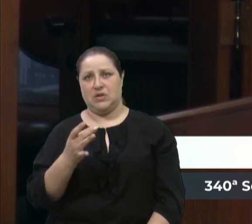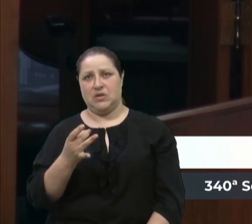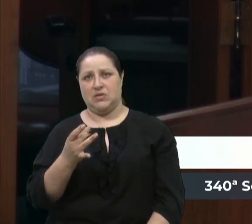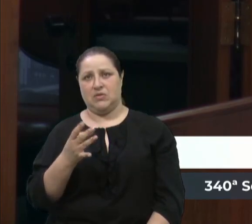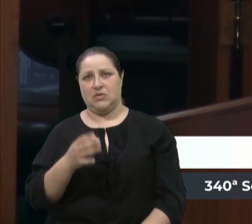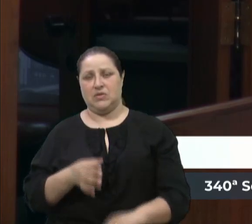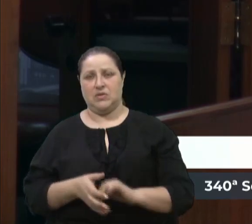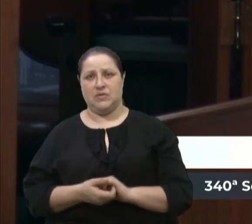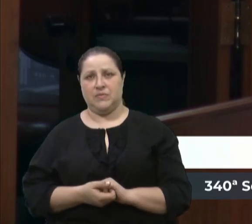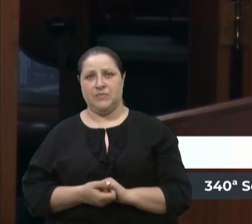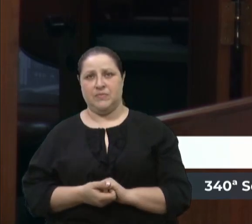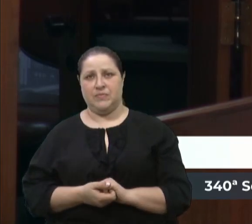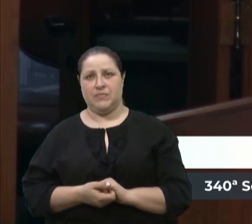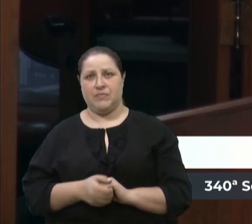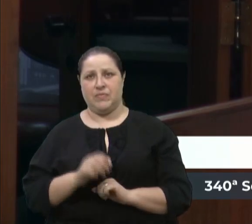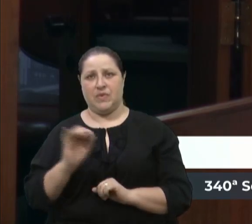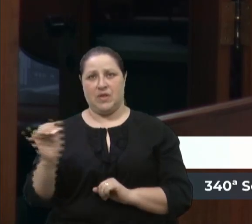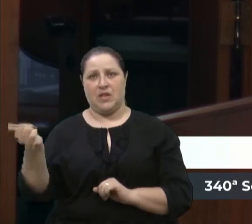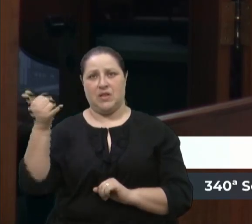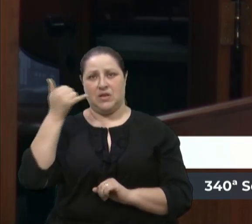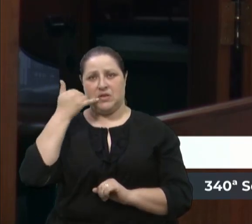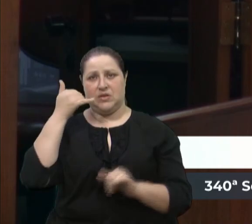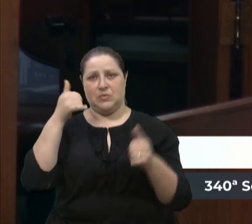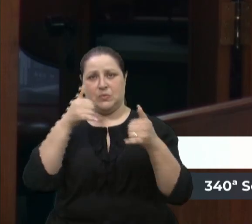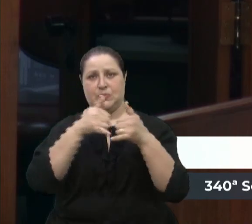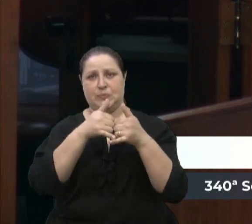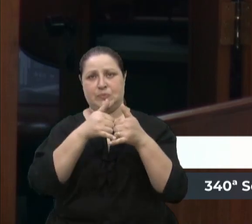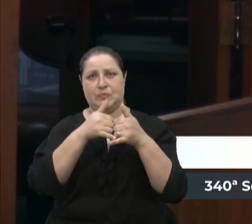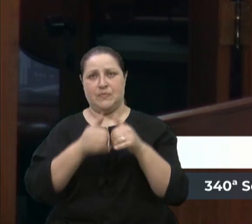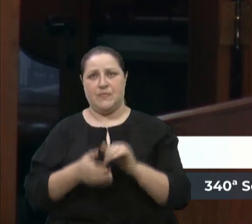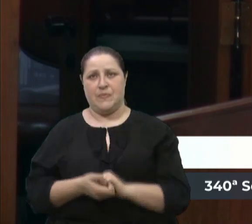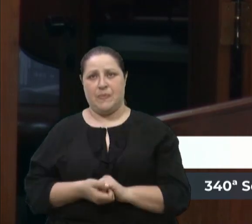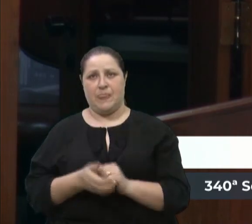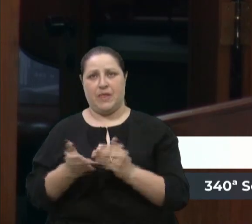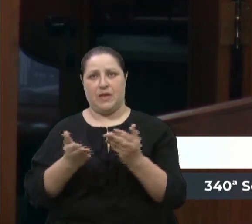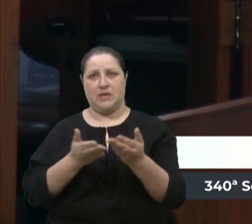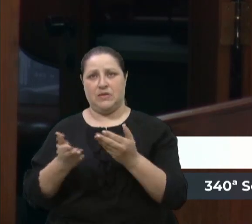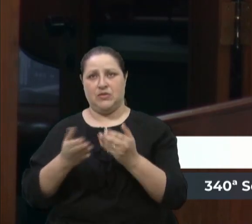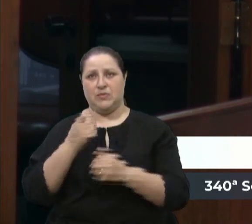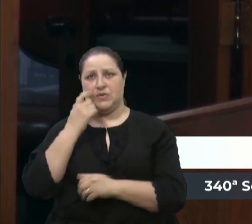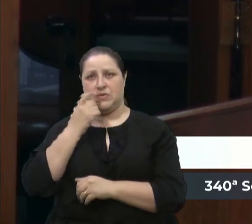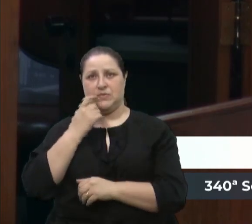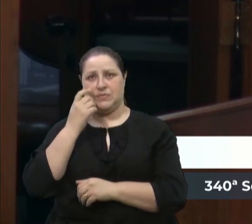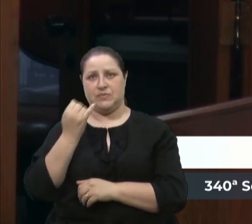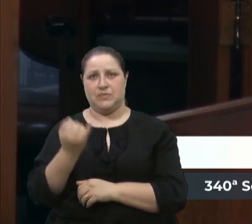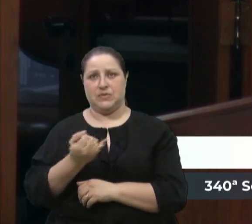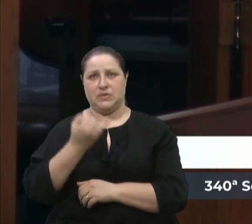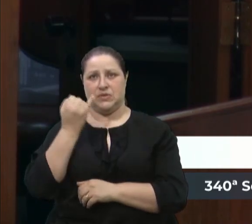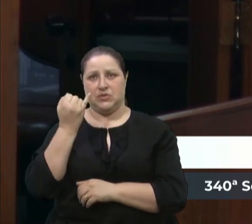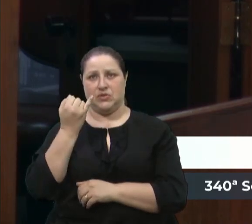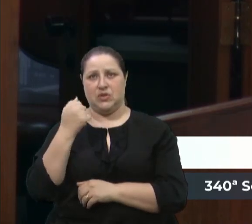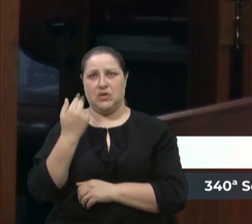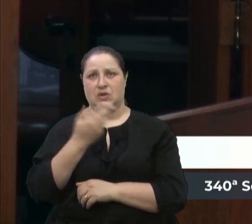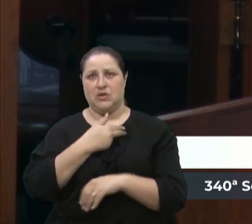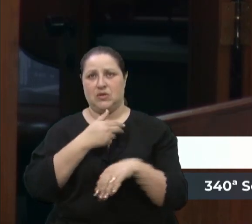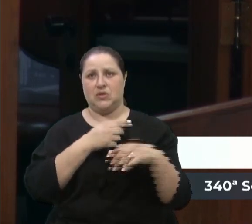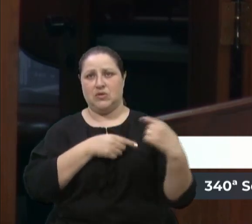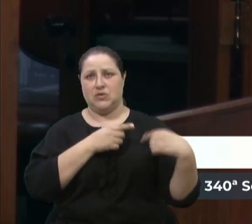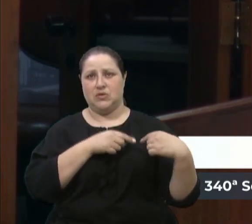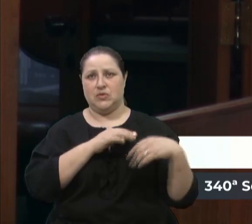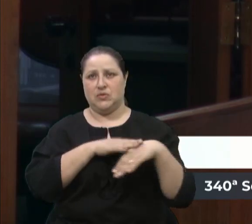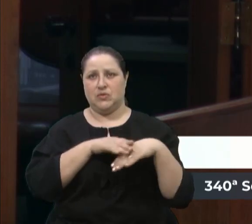4514. Isto para ligação. Atendimento odontológico, isso é importante, a gente discutiu naquele